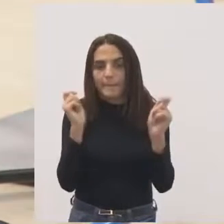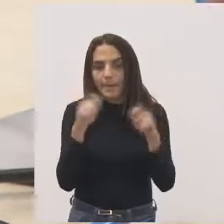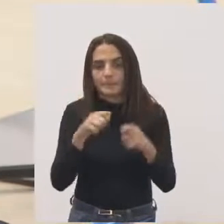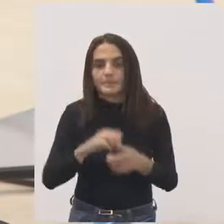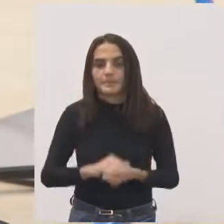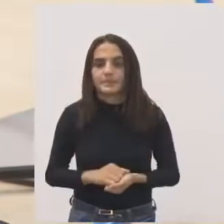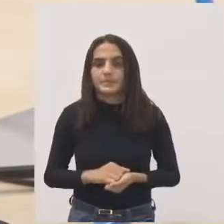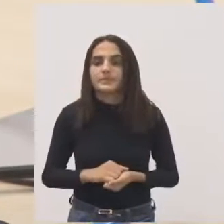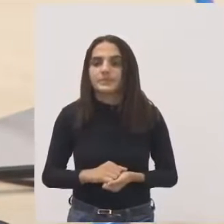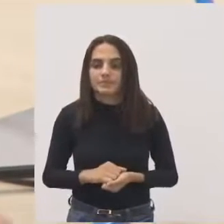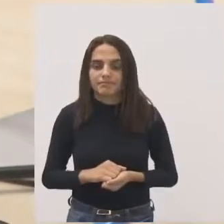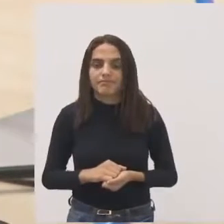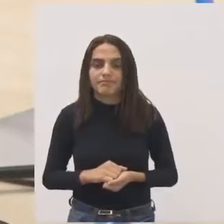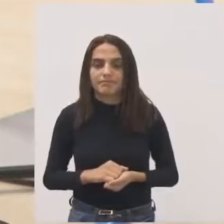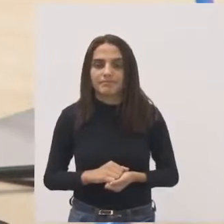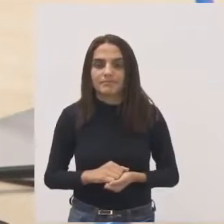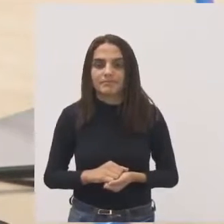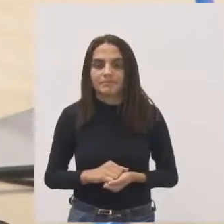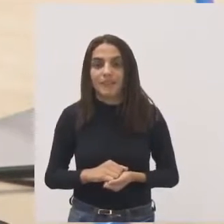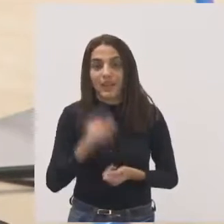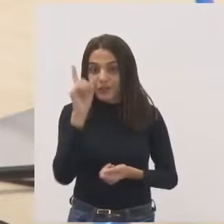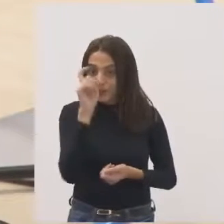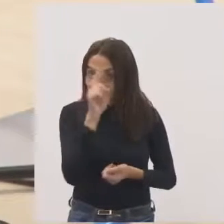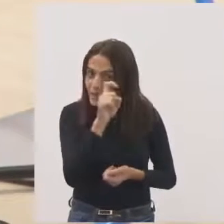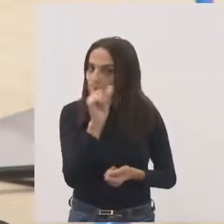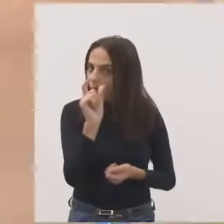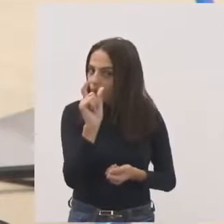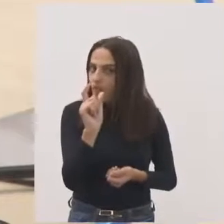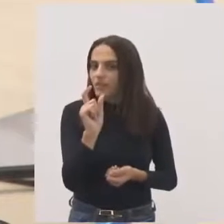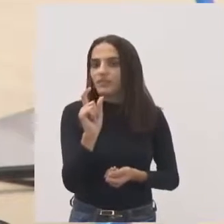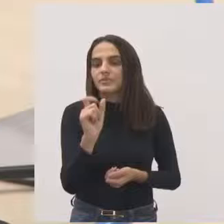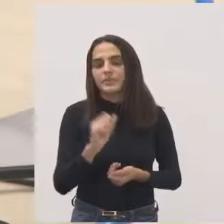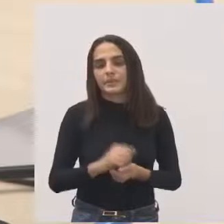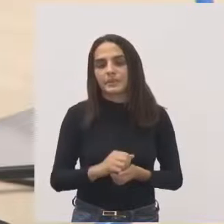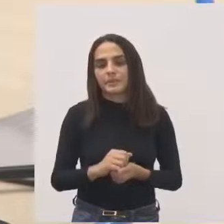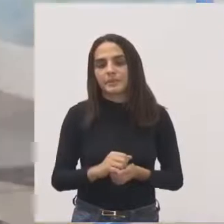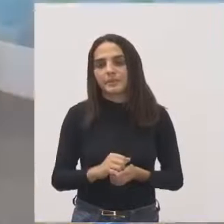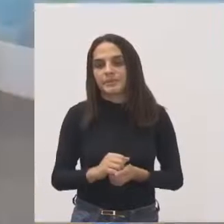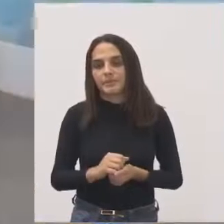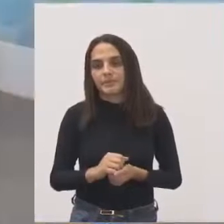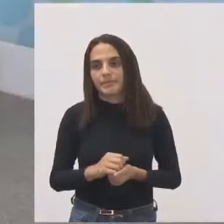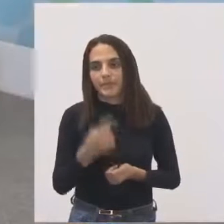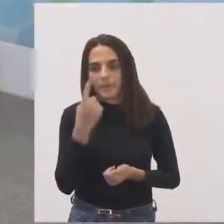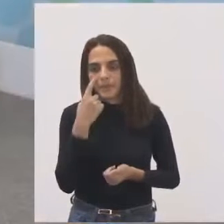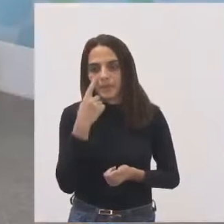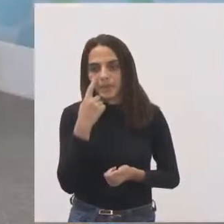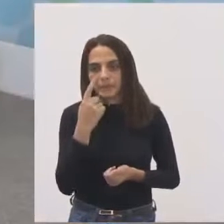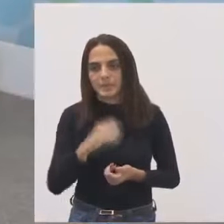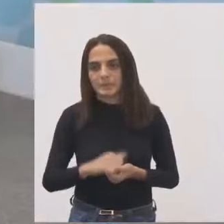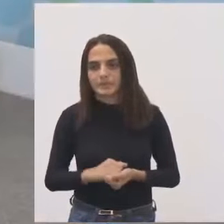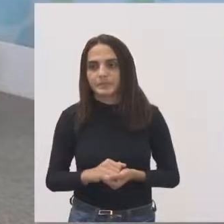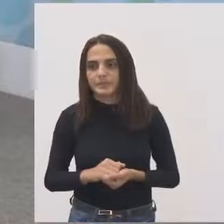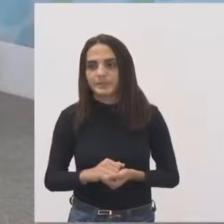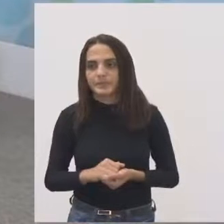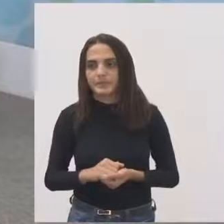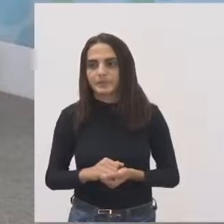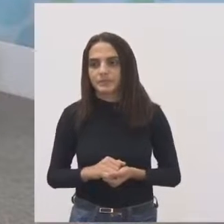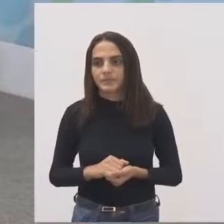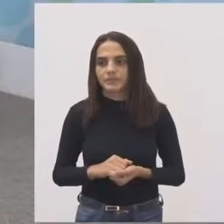mais trabalhoso. É mais trabalhoso. Você pode vir aqui na pesquisa... Deixa ele focar aqui.